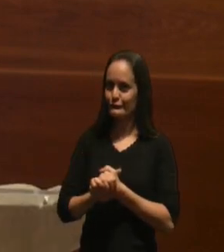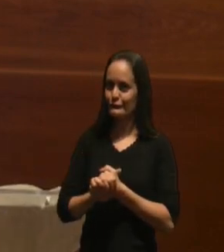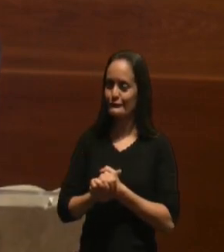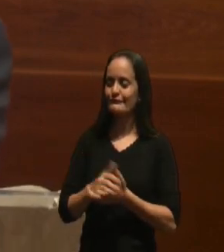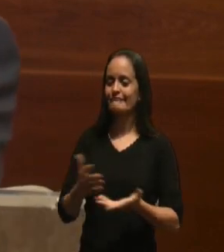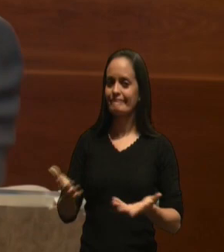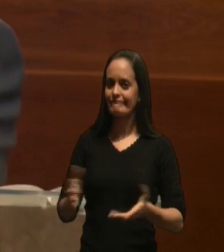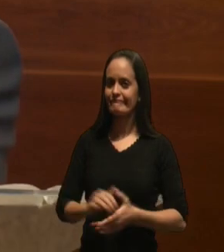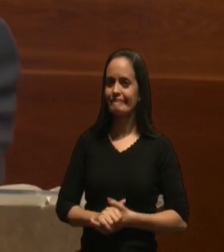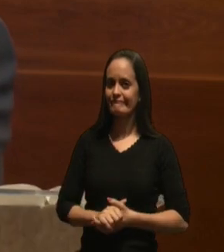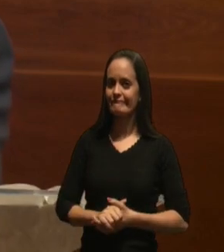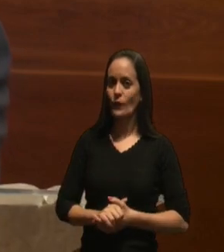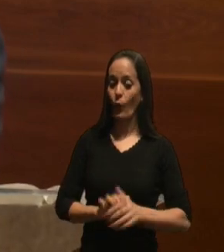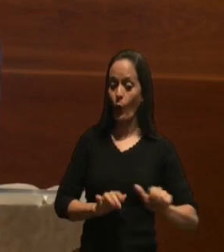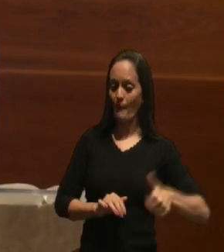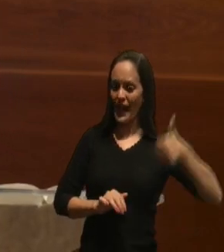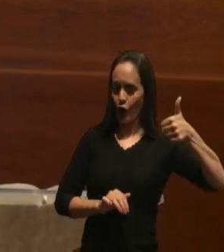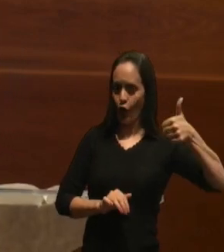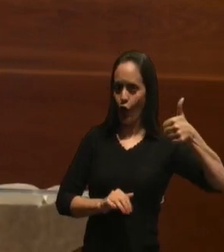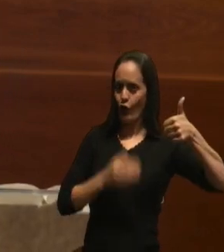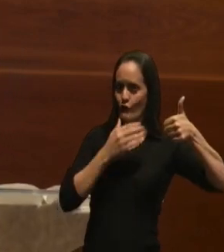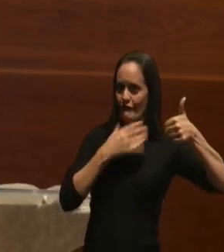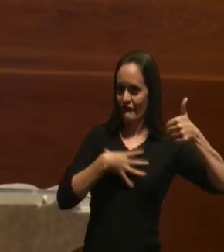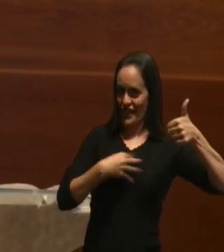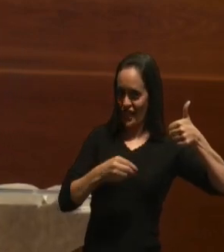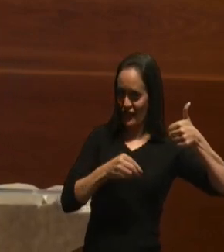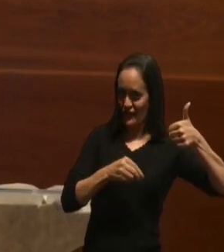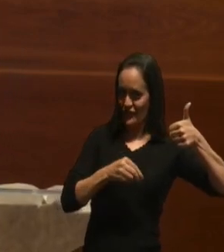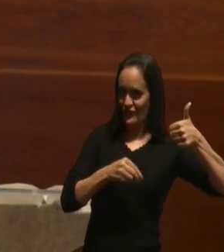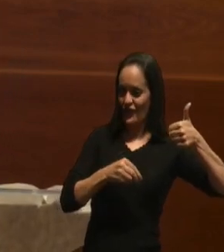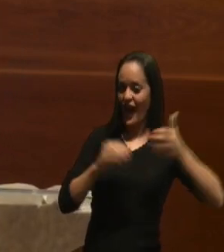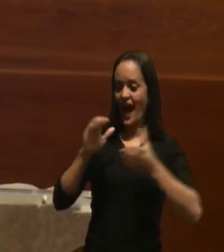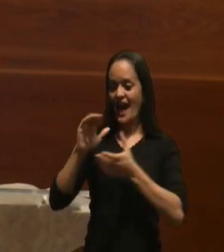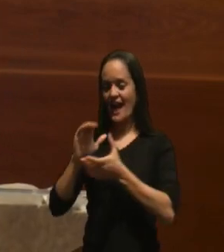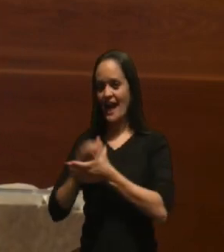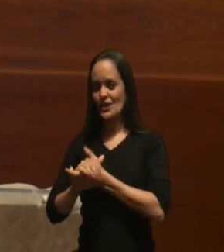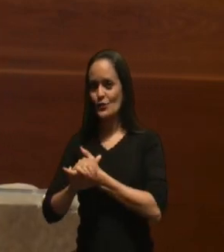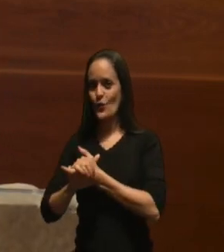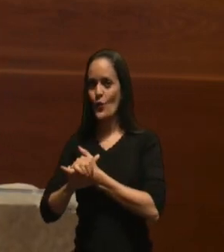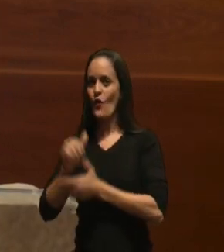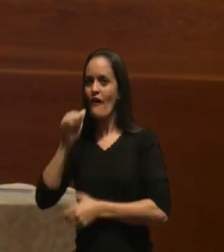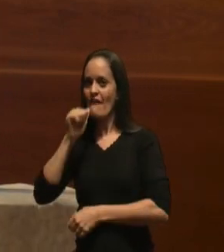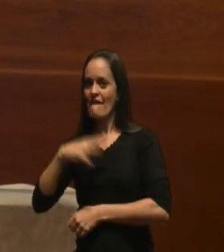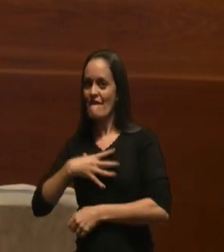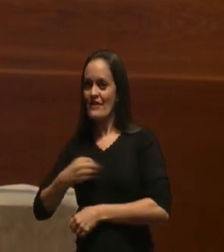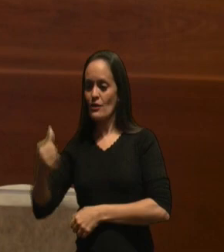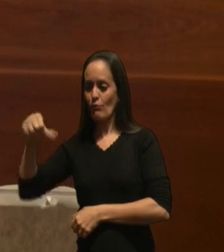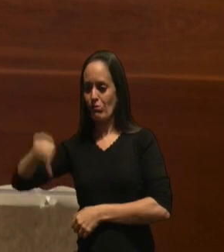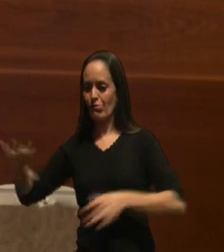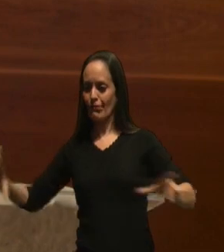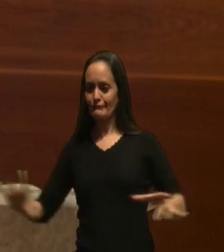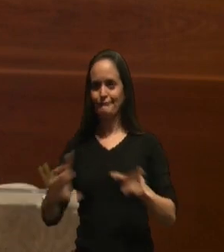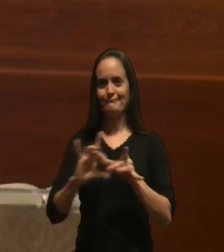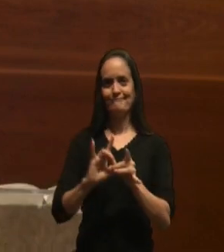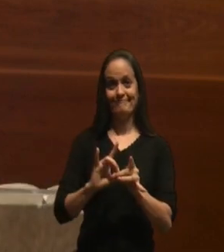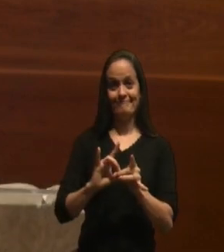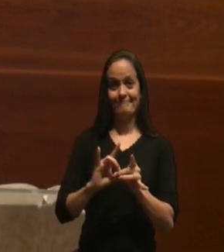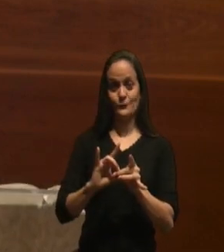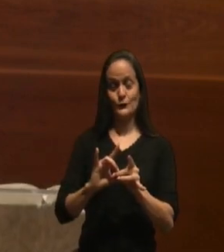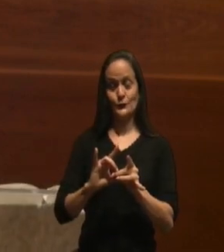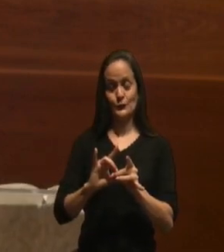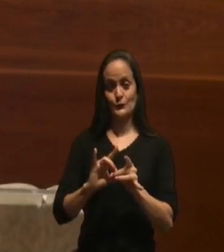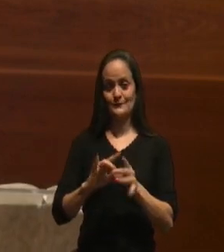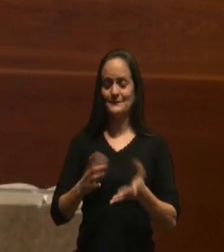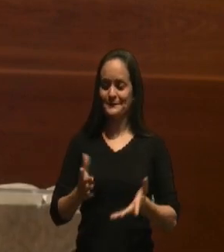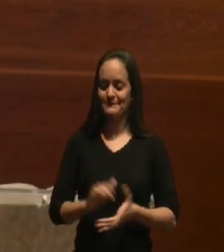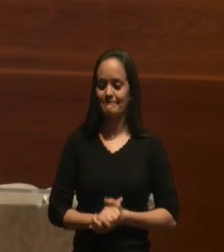casado com uma filha da pior. Que aliança equivocada. Será que houve